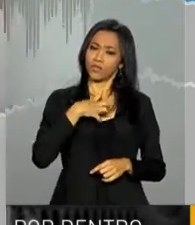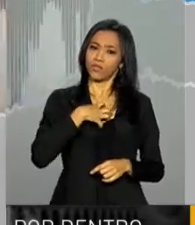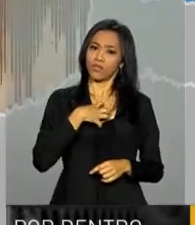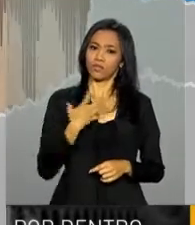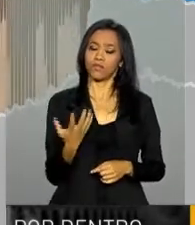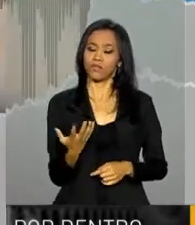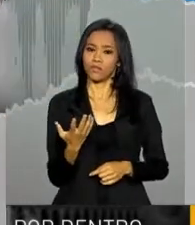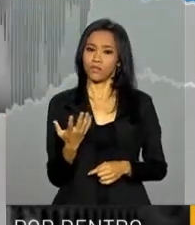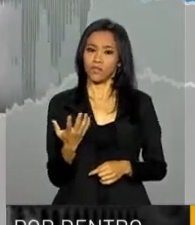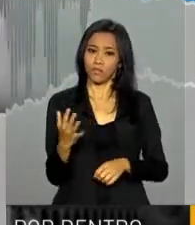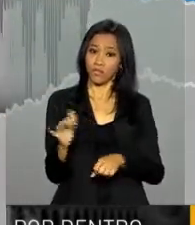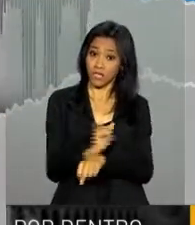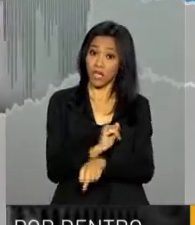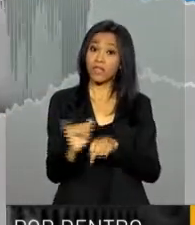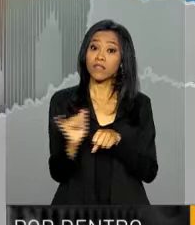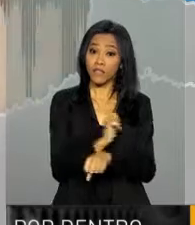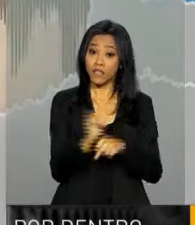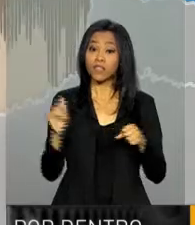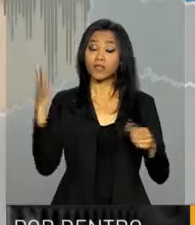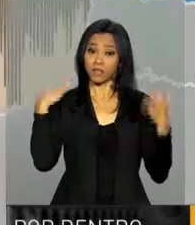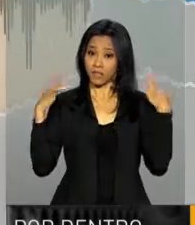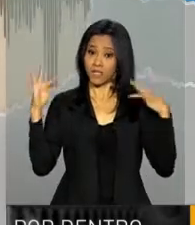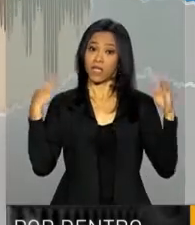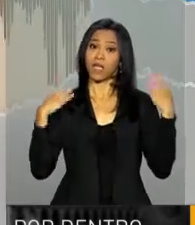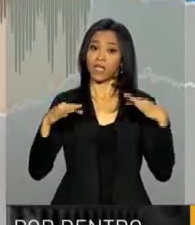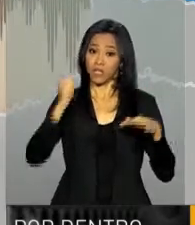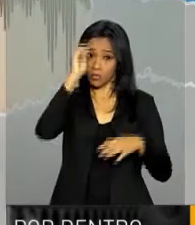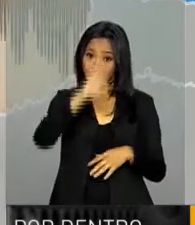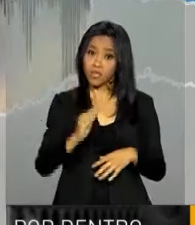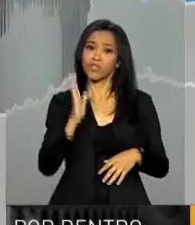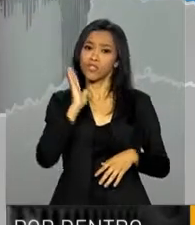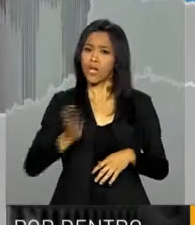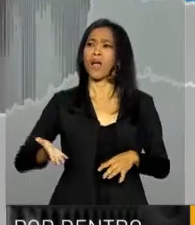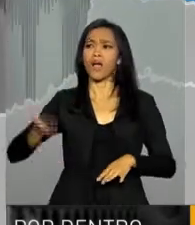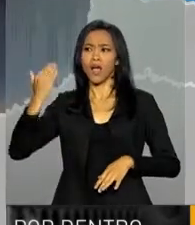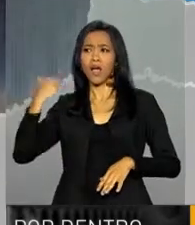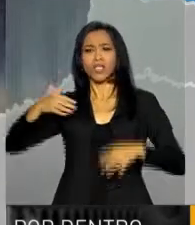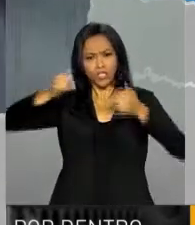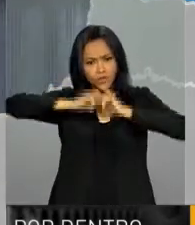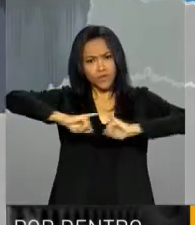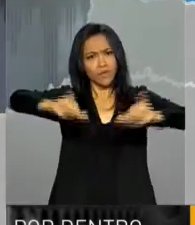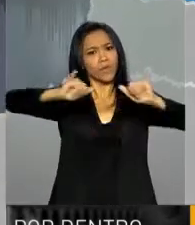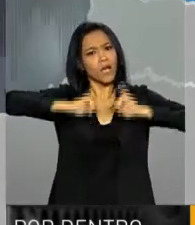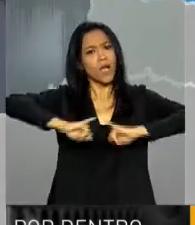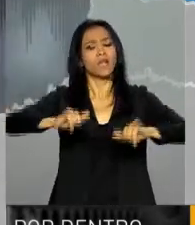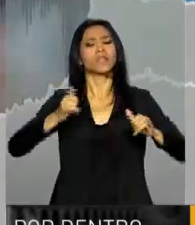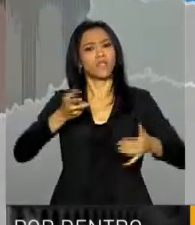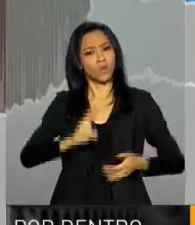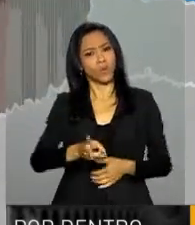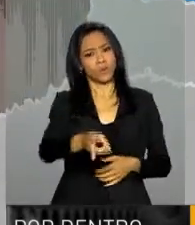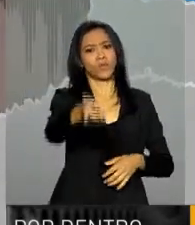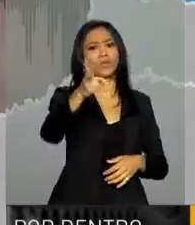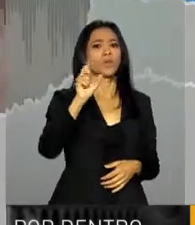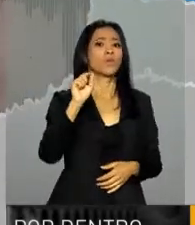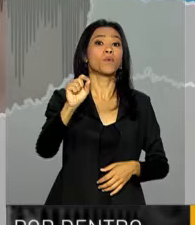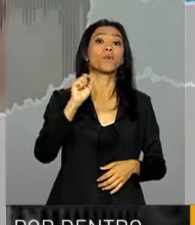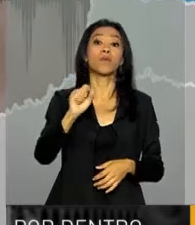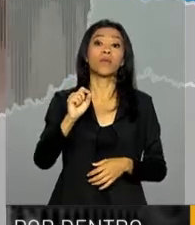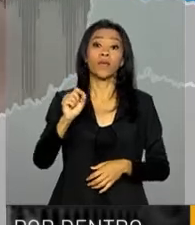foi é melhor difundido é digamos assim mais a uma mobilização para que ela continue que é o turismo ferroviário